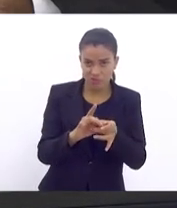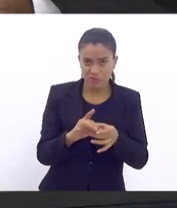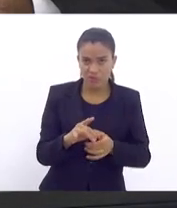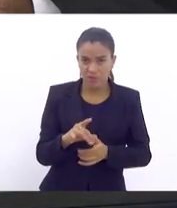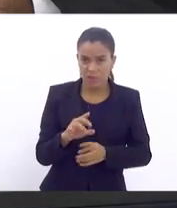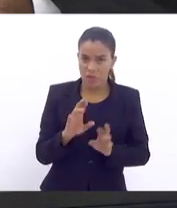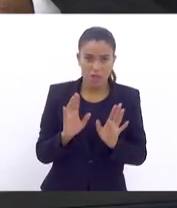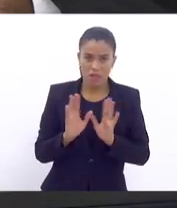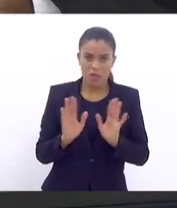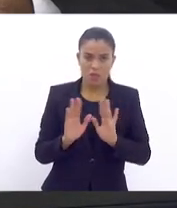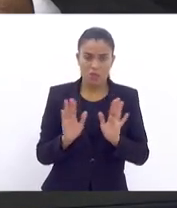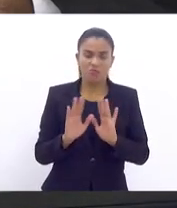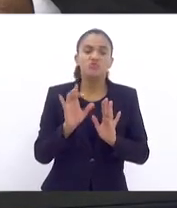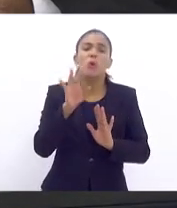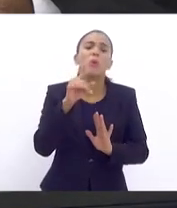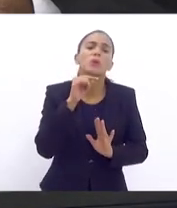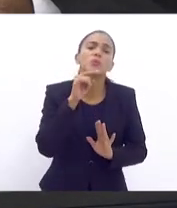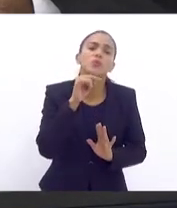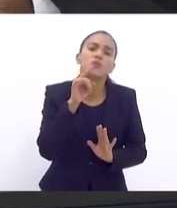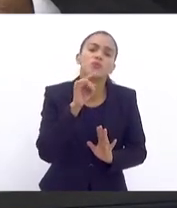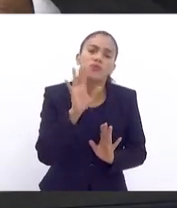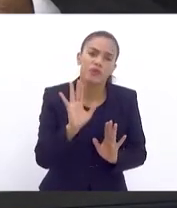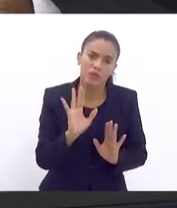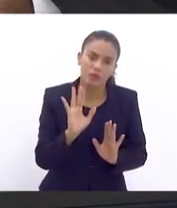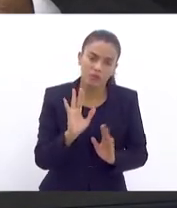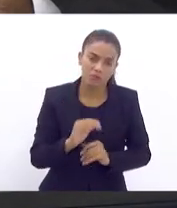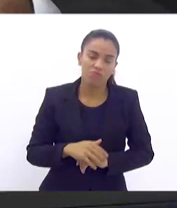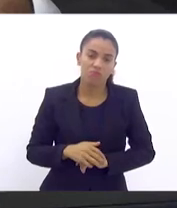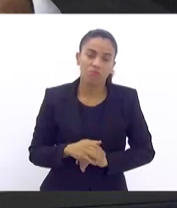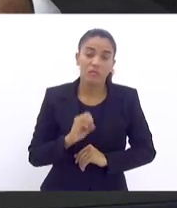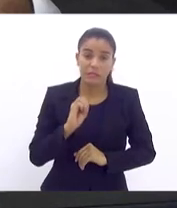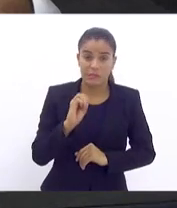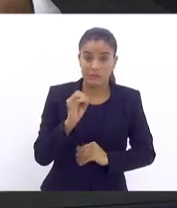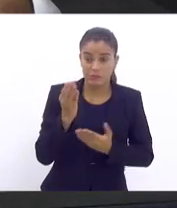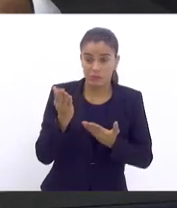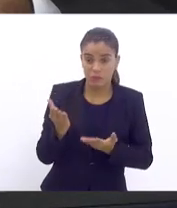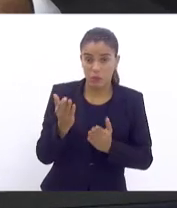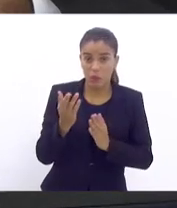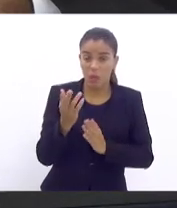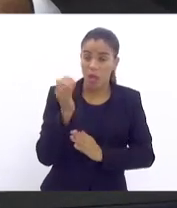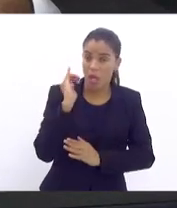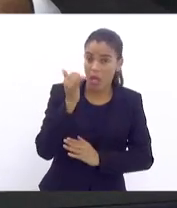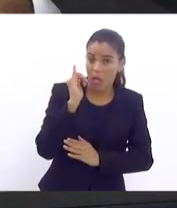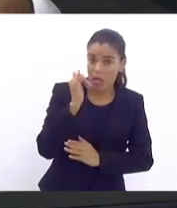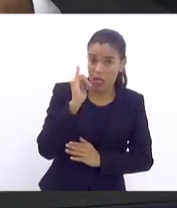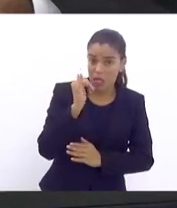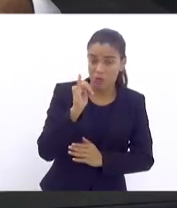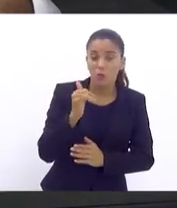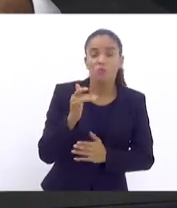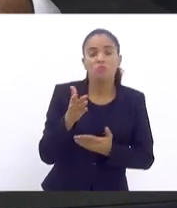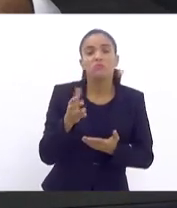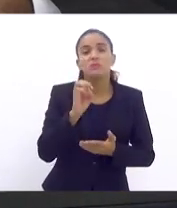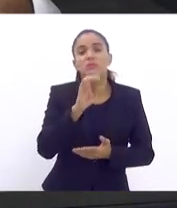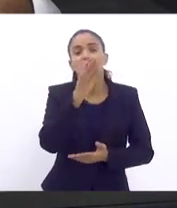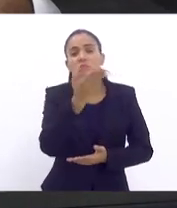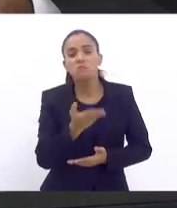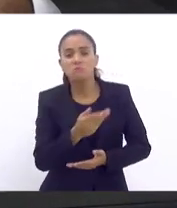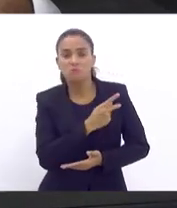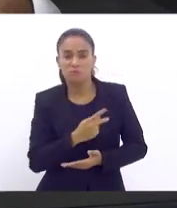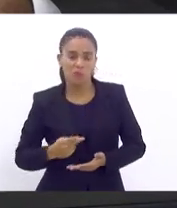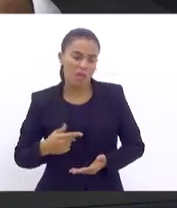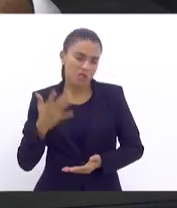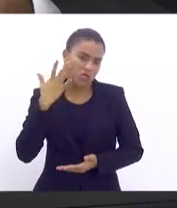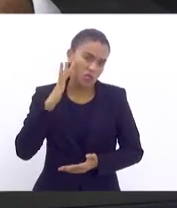não se aplica nisso é uma dúvida se vossa excelência como é de relatoria de vossa excelência se vossa excelência Será que tá tudo bem